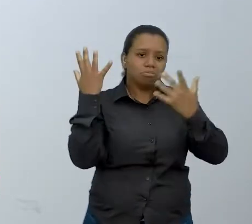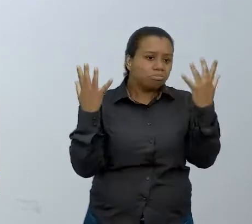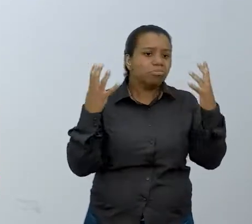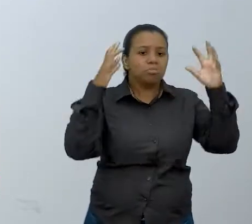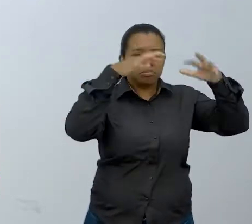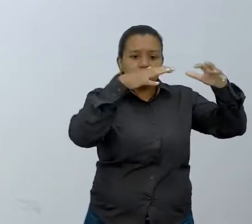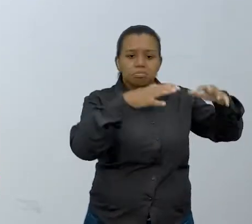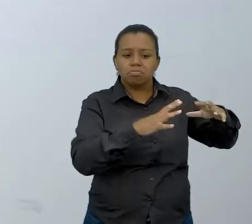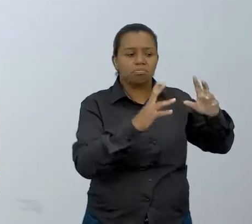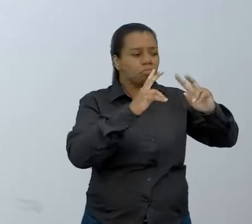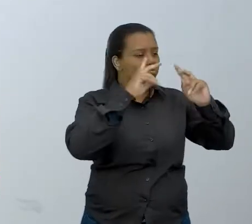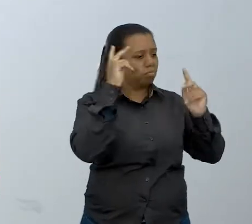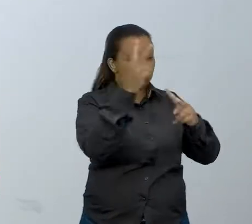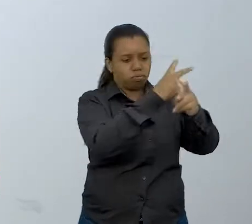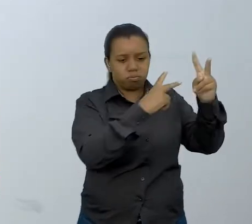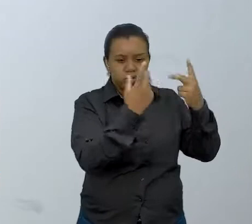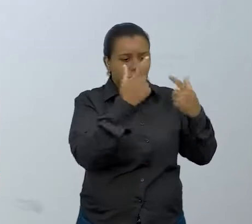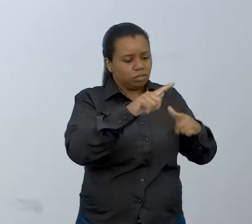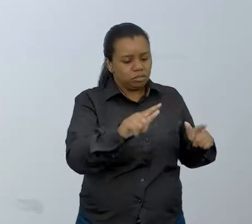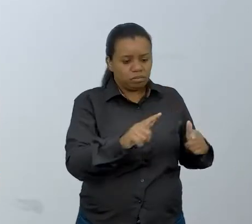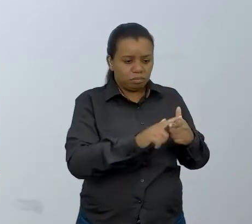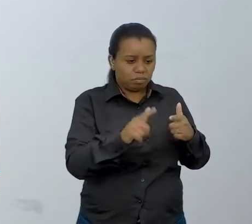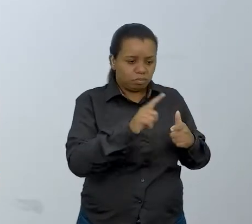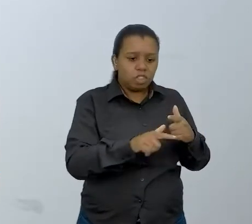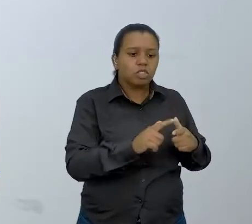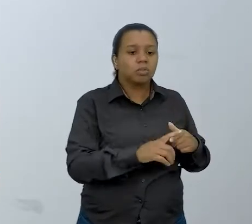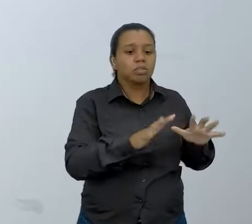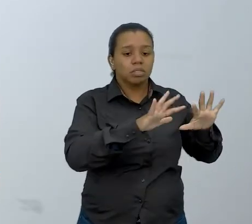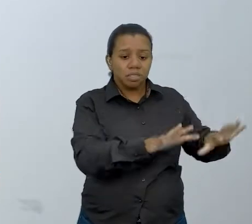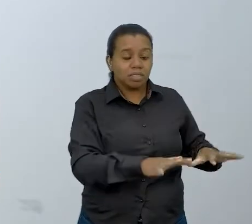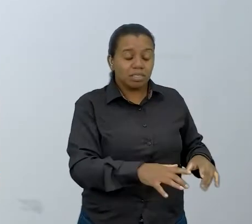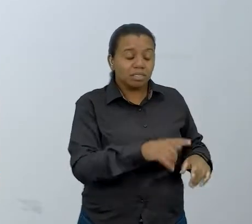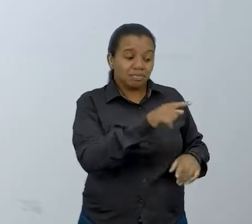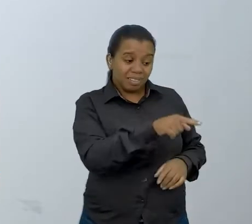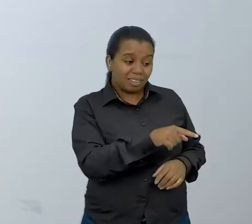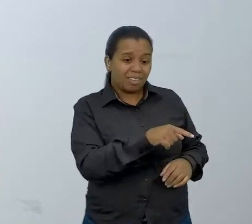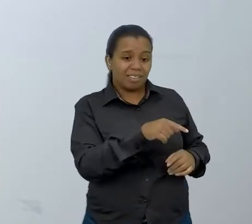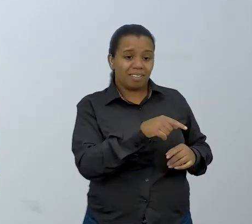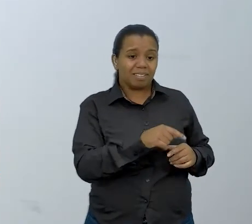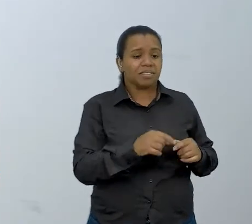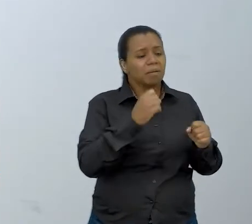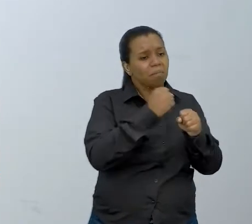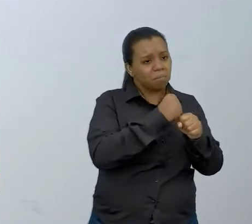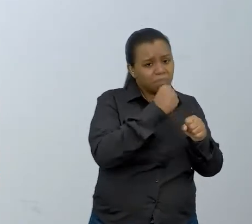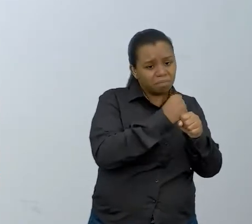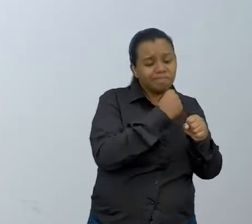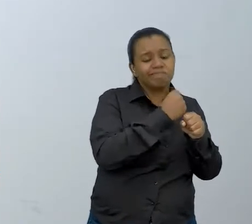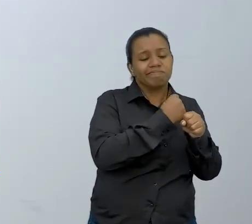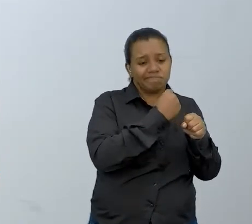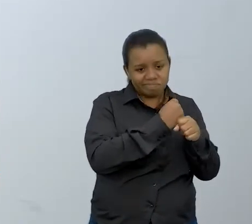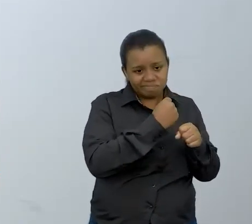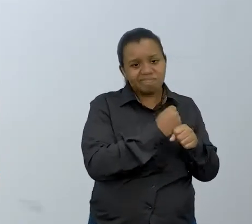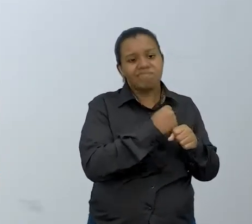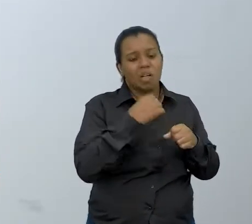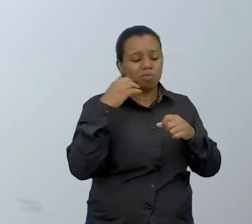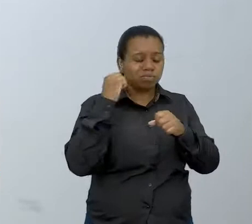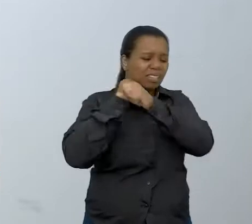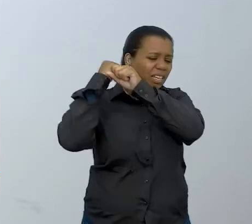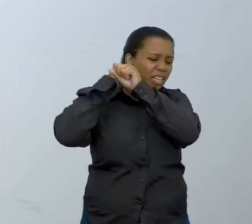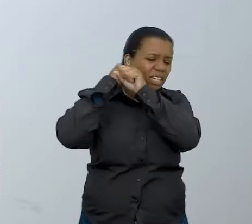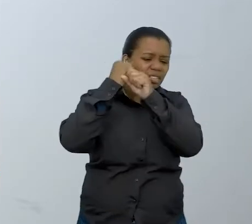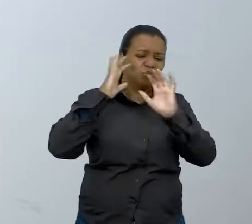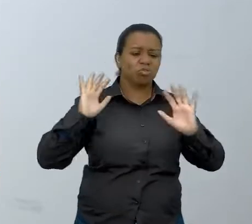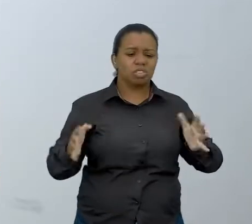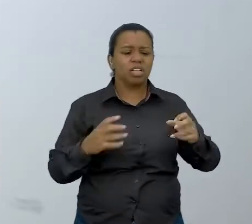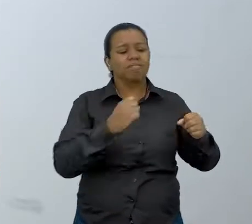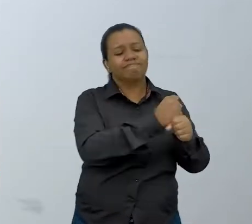ainda assim, demorou muito tempo e até hoje existem várias áreas que estão reconstruídas, eles ainda precisam de ajuda humanitária, porque justamente não